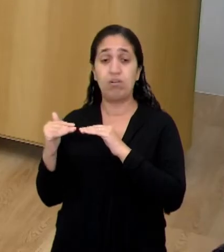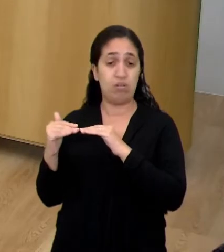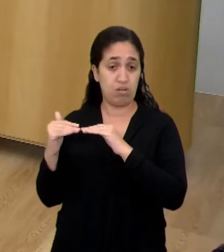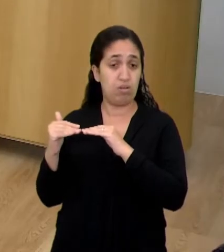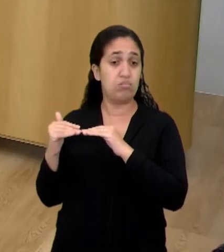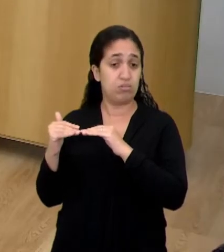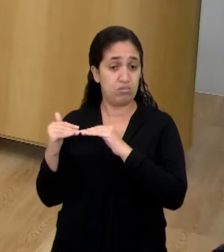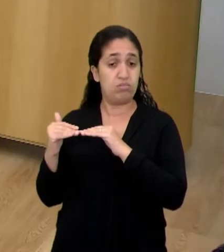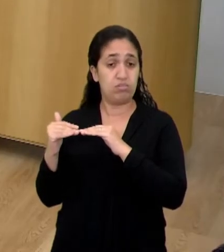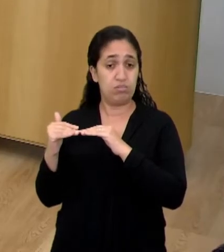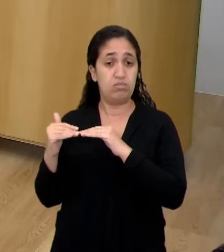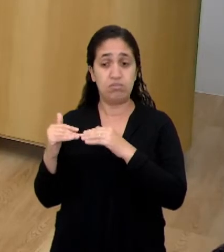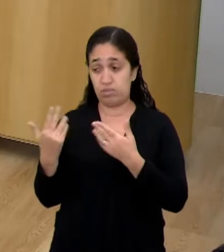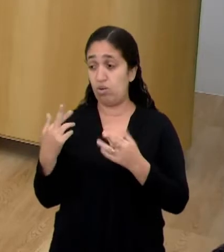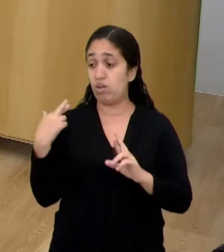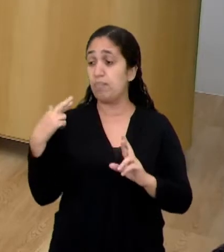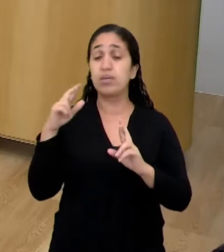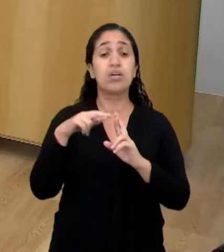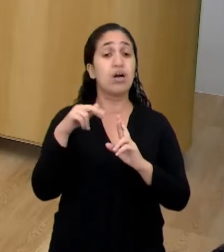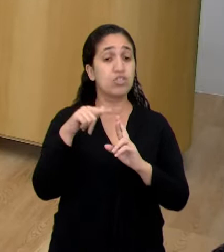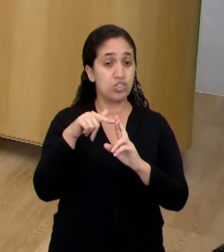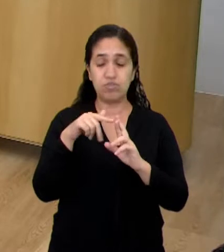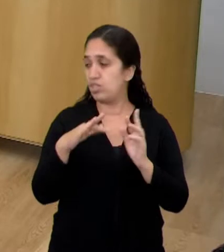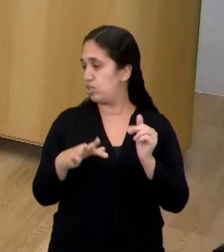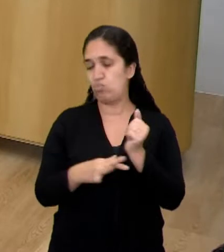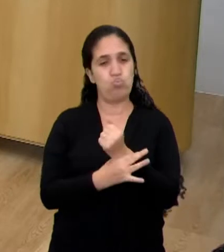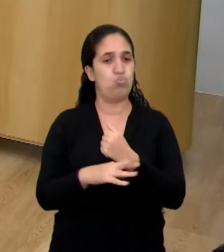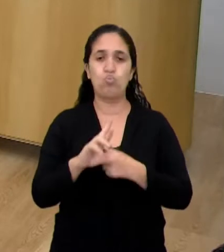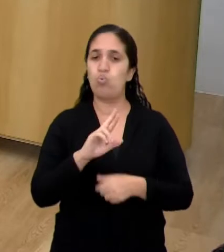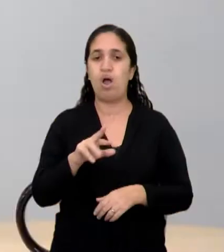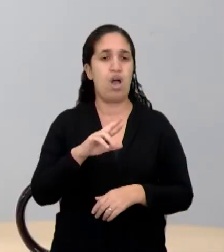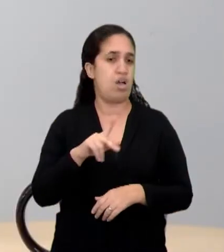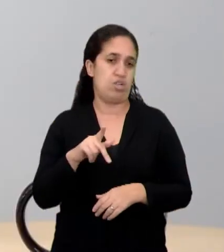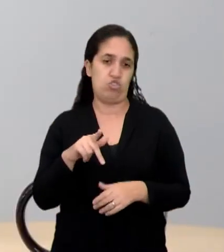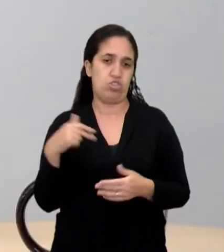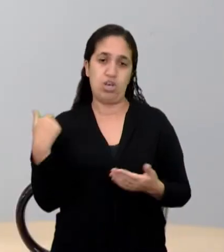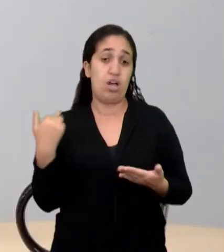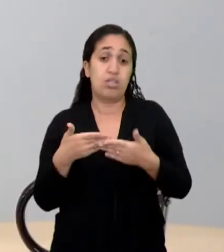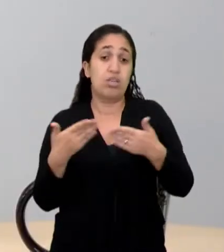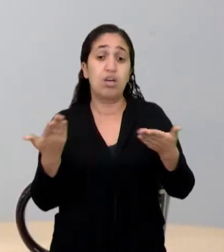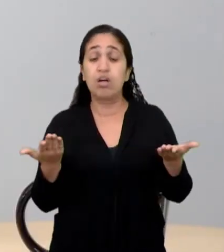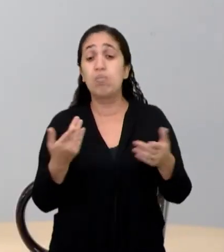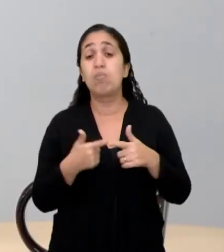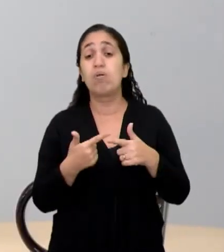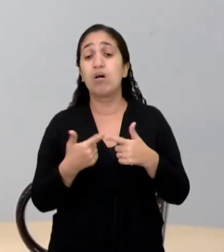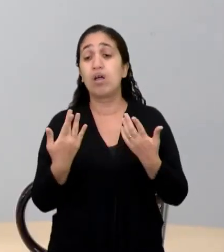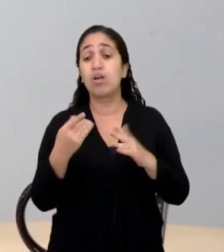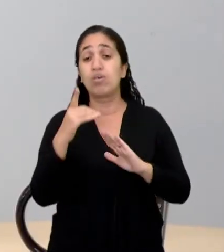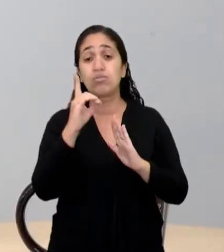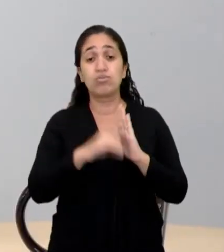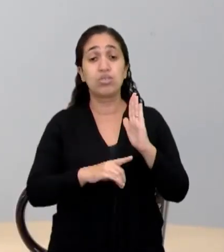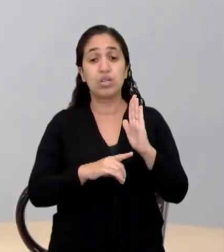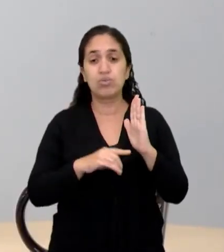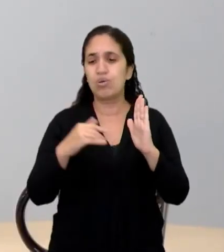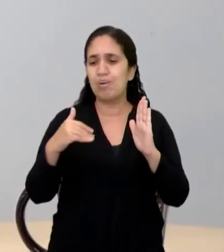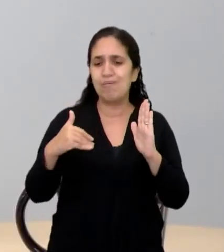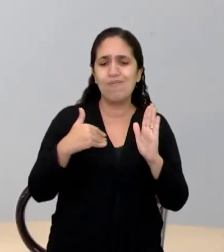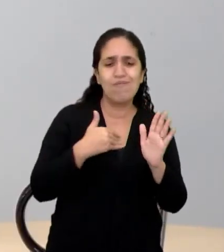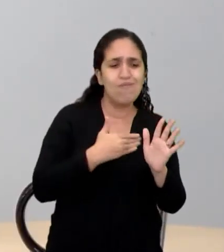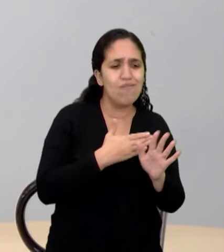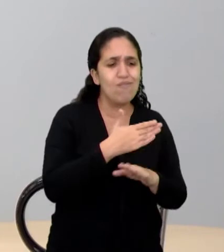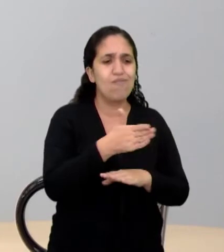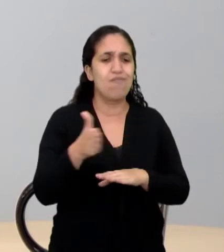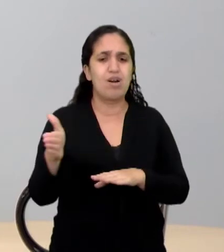né, ter uma representatividade não garante direitos, até porque a questão dos direitos passa por um outro